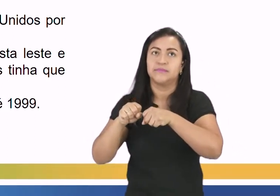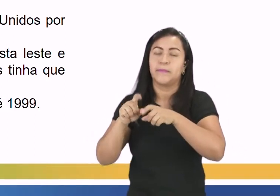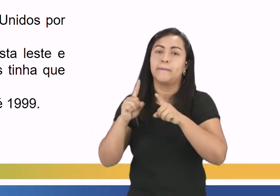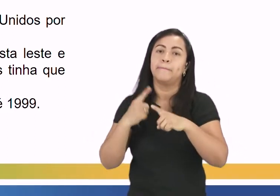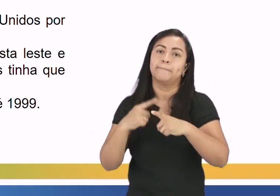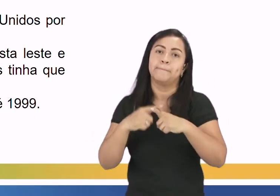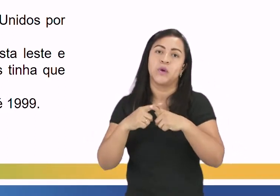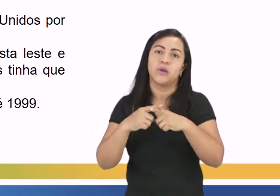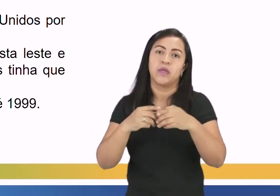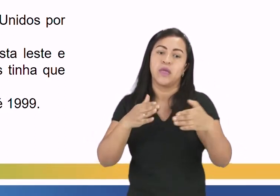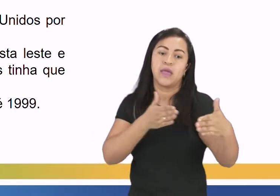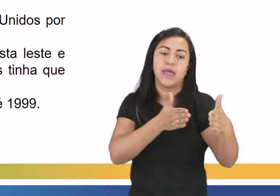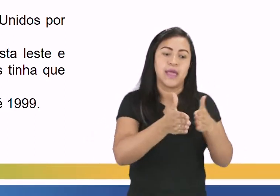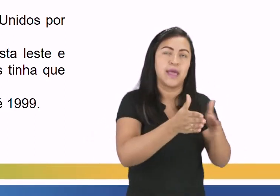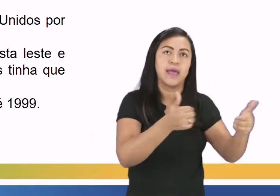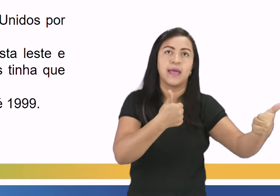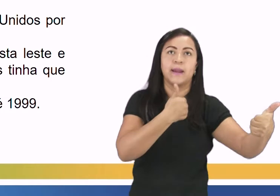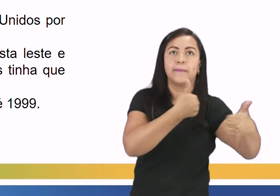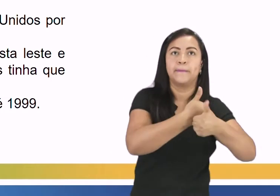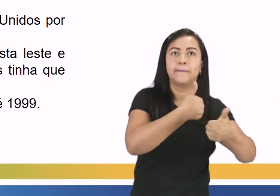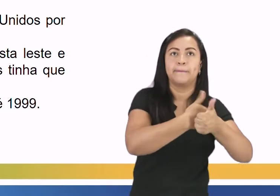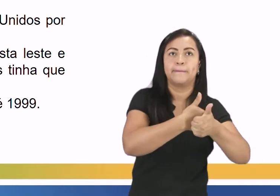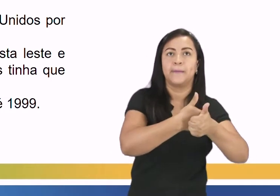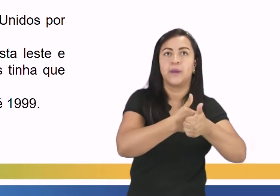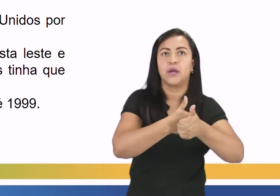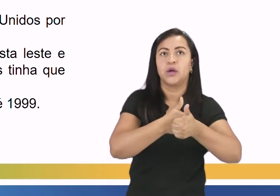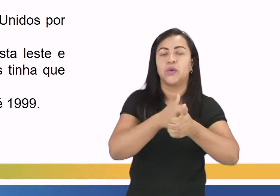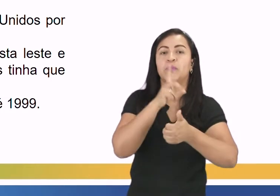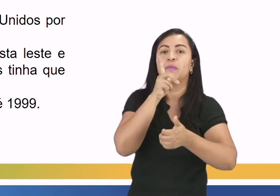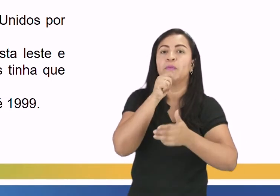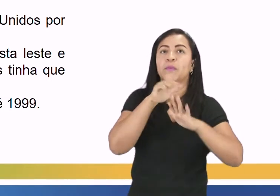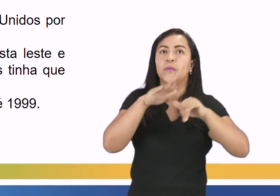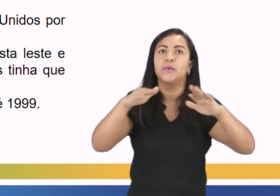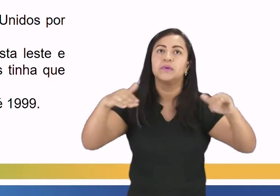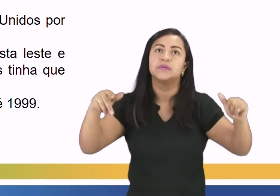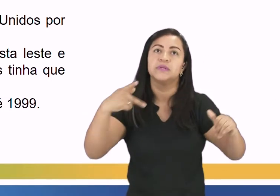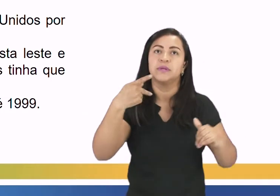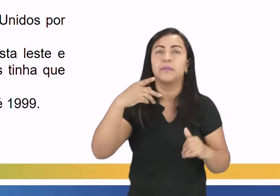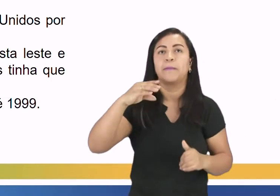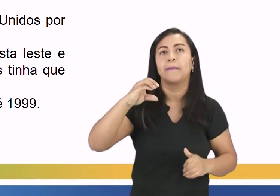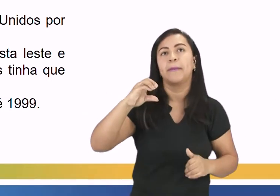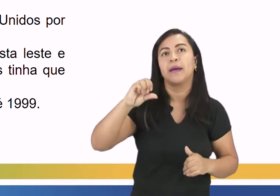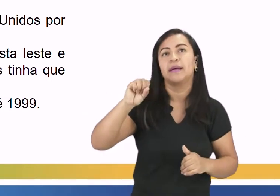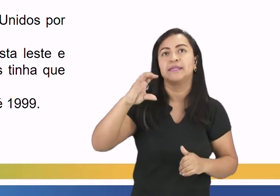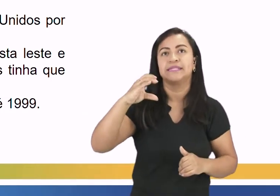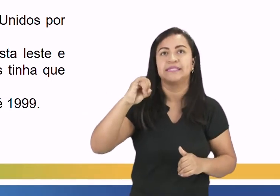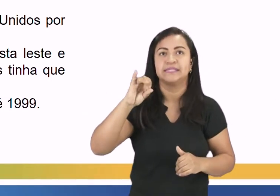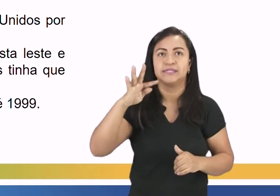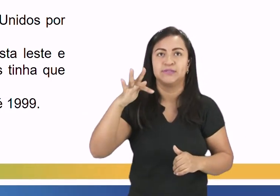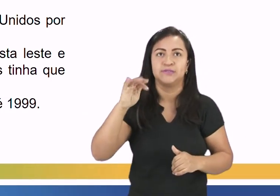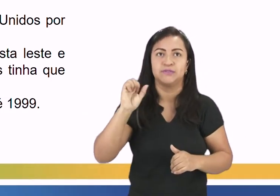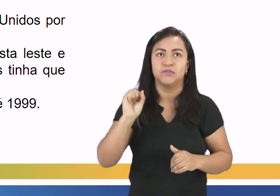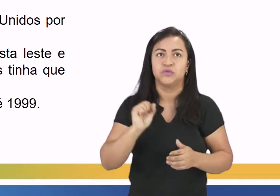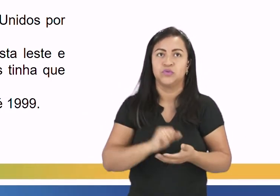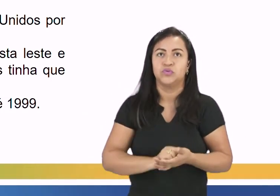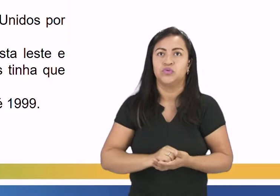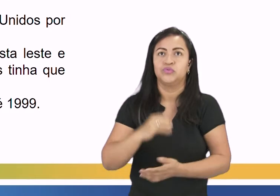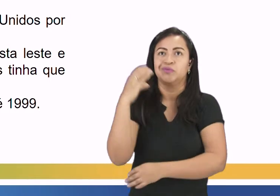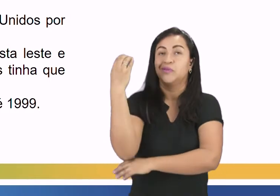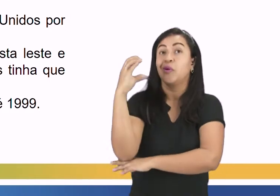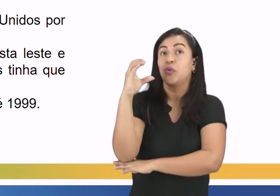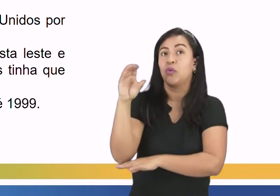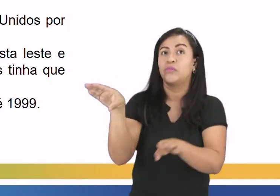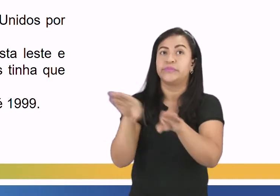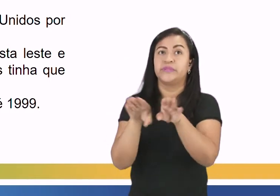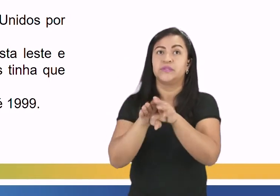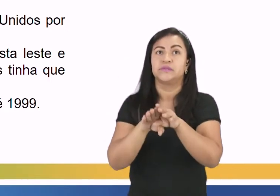e assinou um tratado com a Colômbia, mas o Congresso dos Estados Unidos não aprovou. E para conseguir